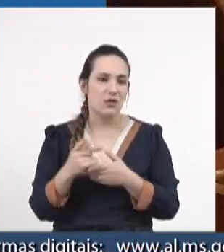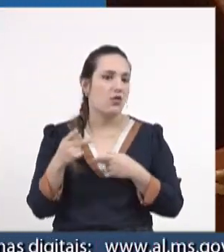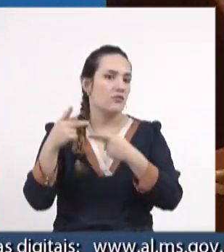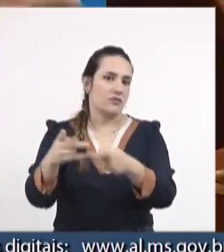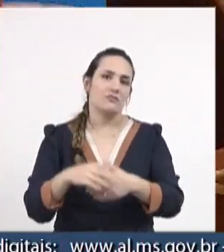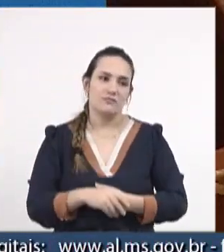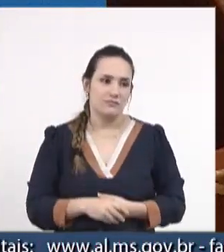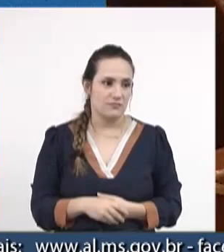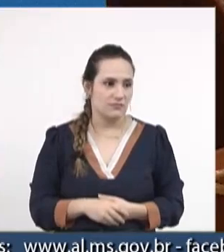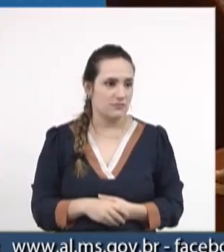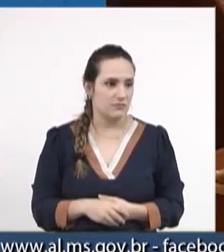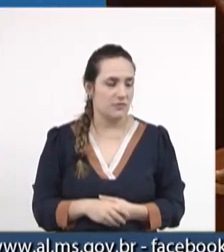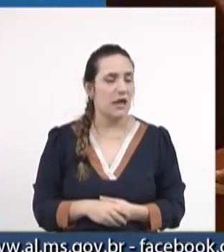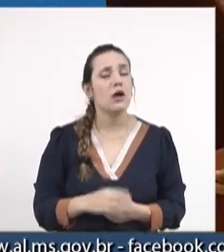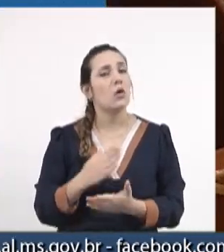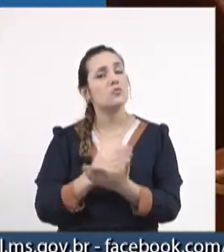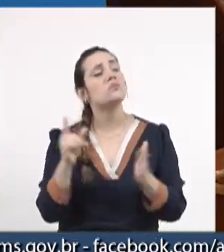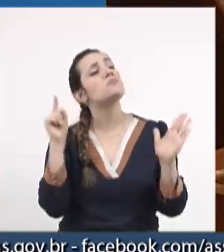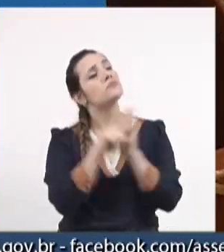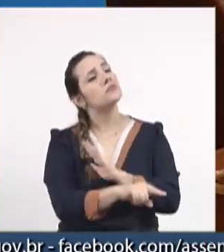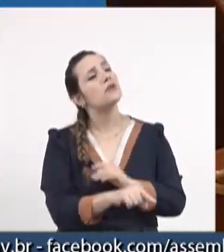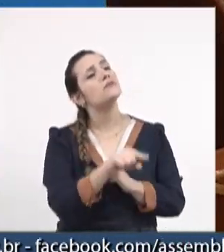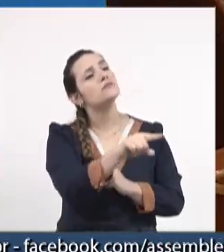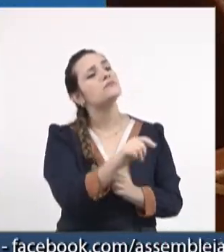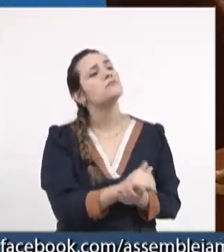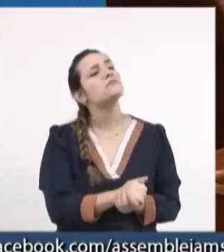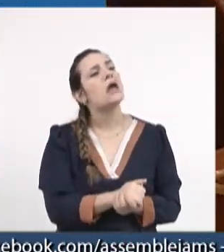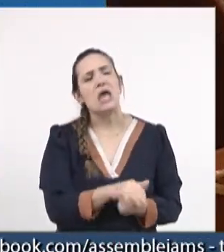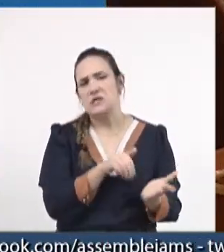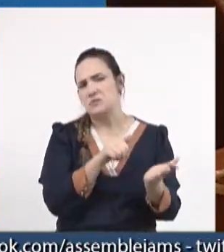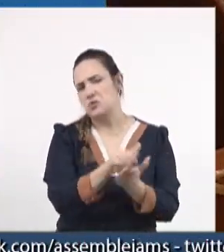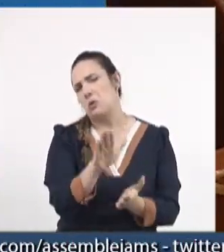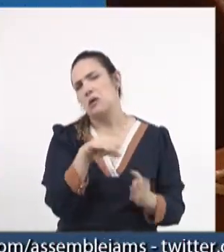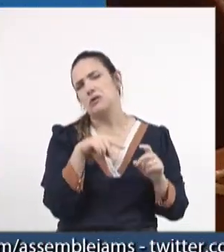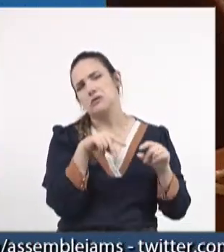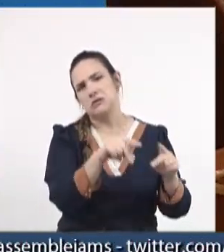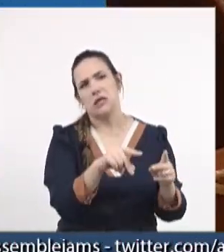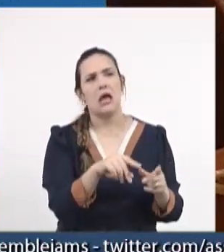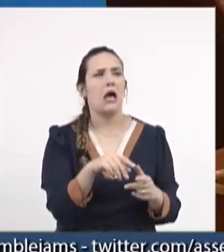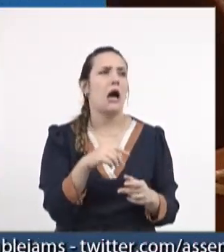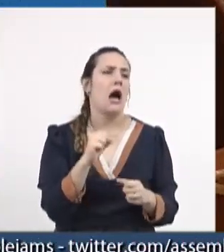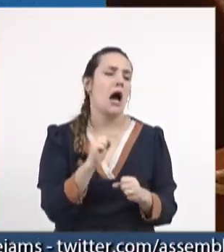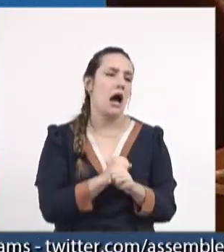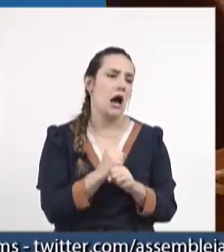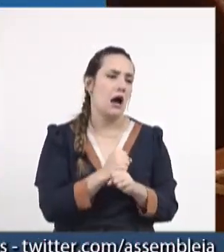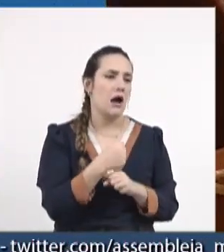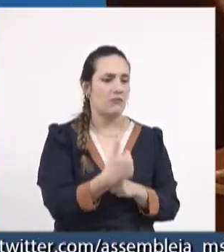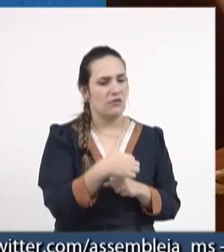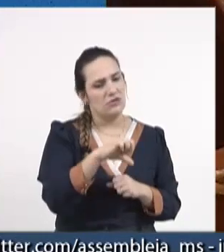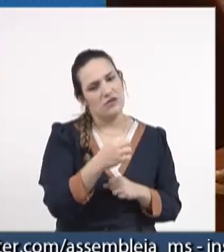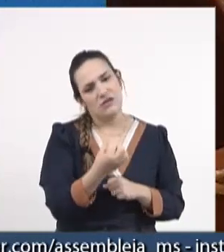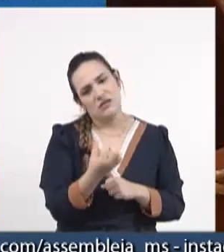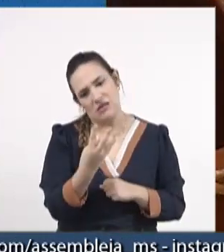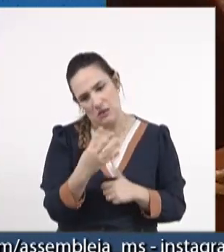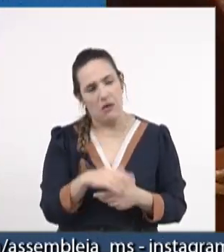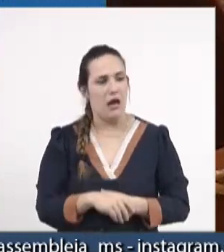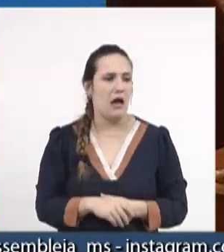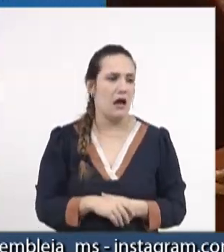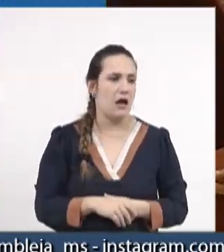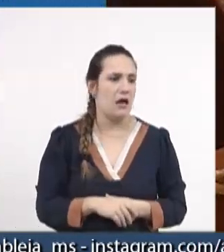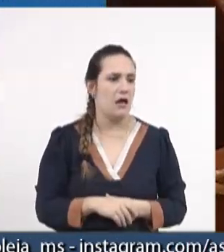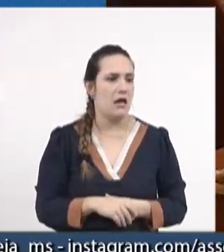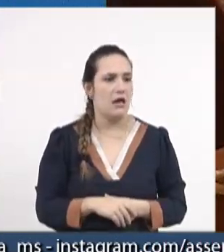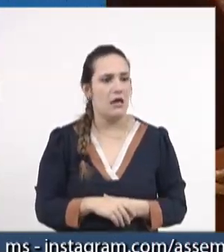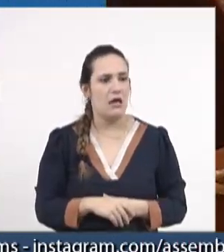E começou a perguntar para os índios, não, eu fui expulso da terra em 1964, eu peguei